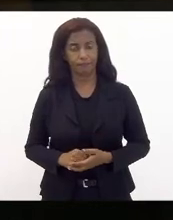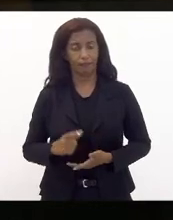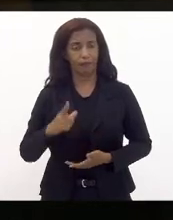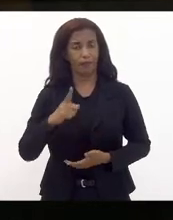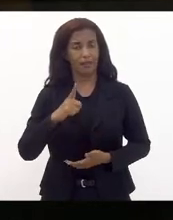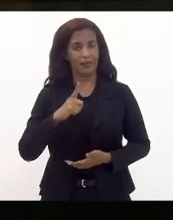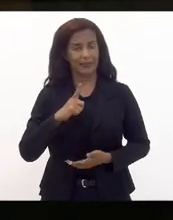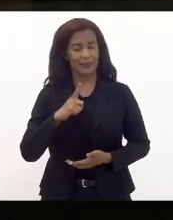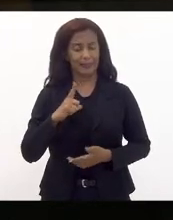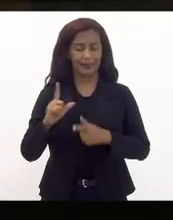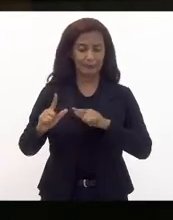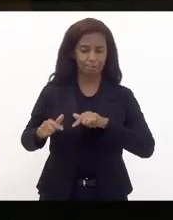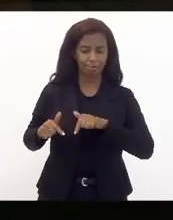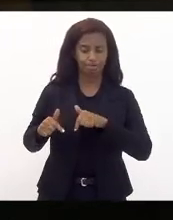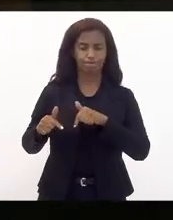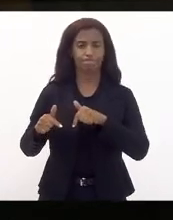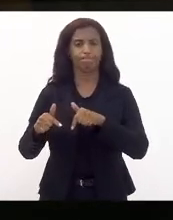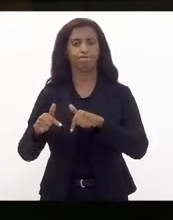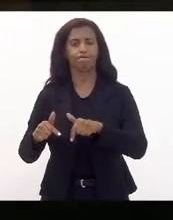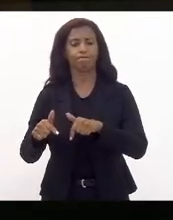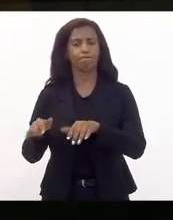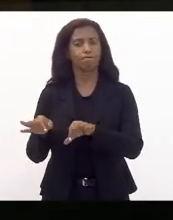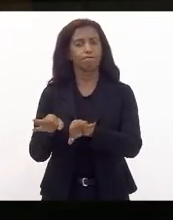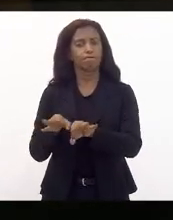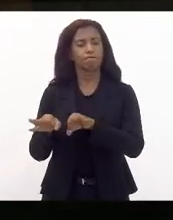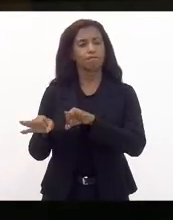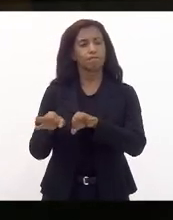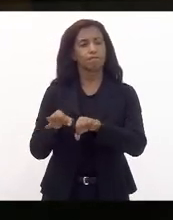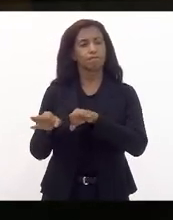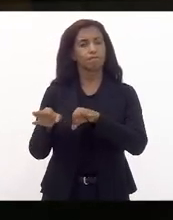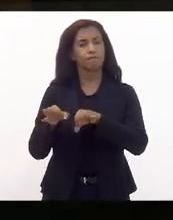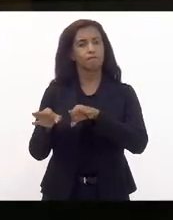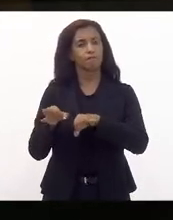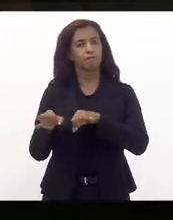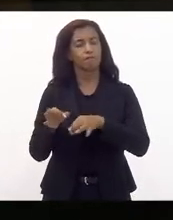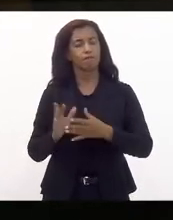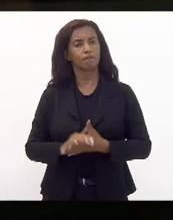tem atuado de forma a